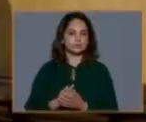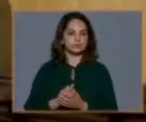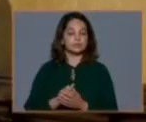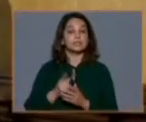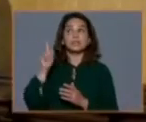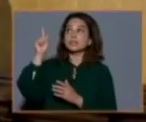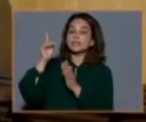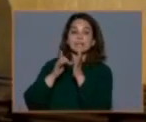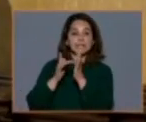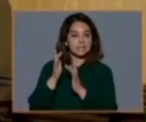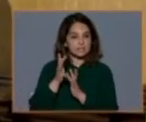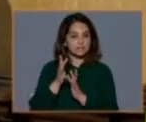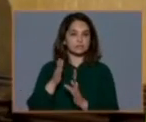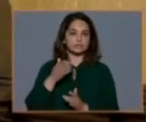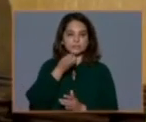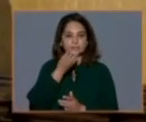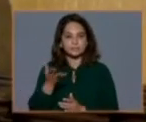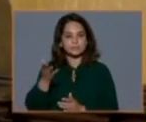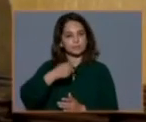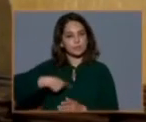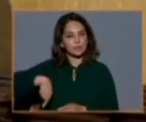Cristo, tende piedade de nós.